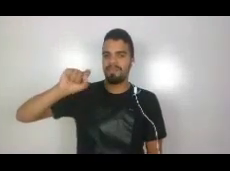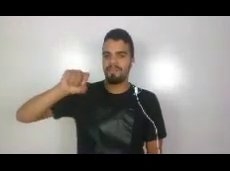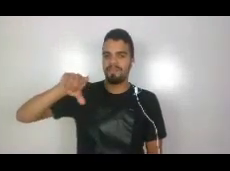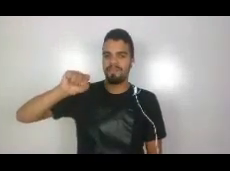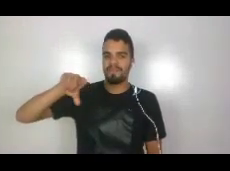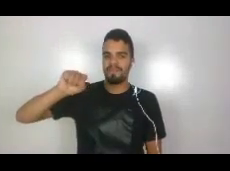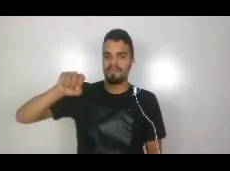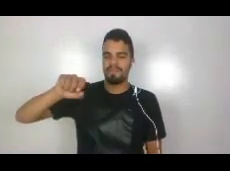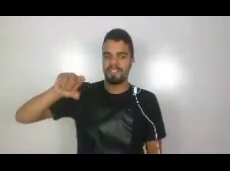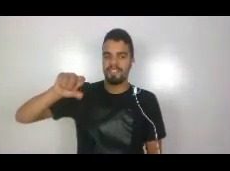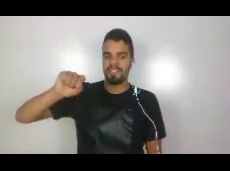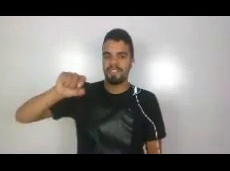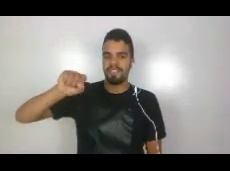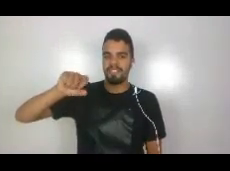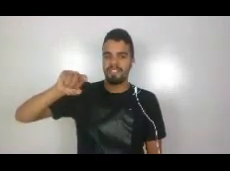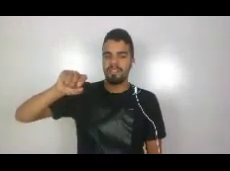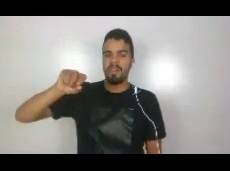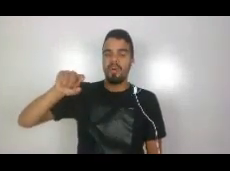azul.